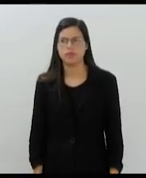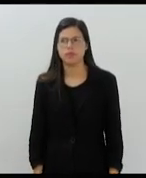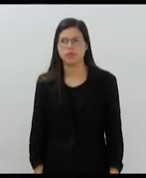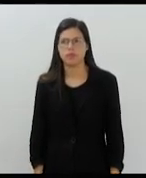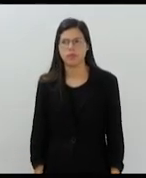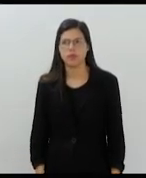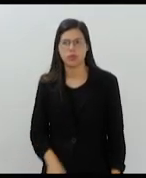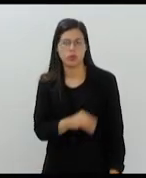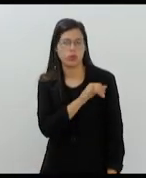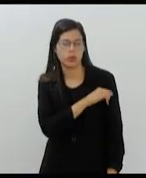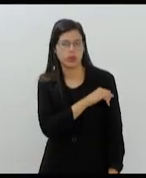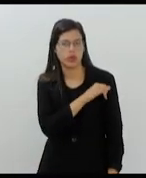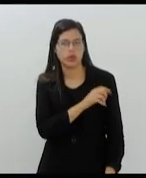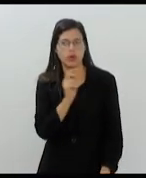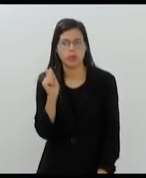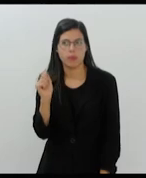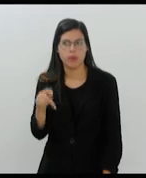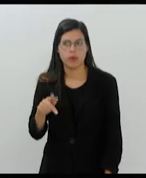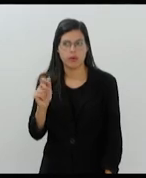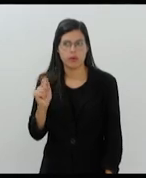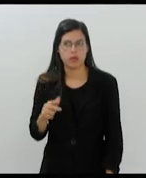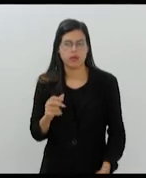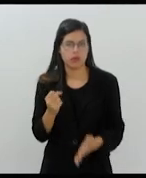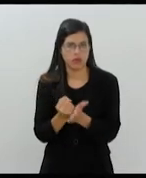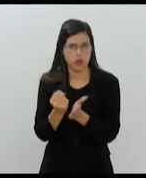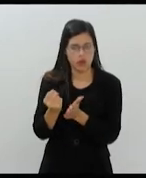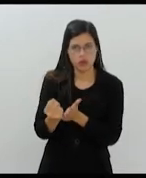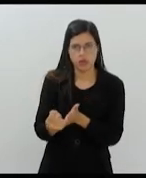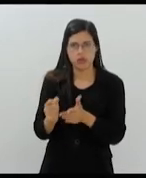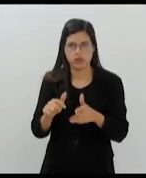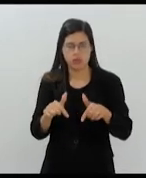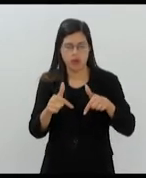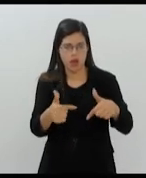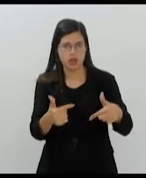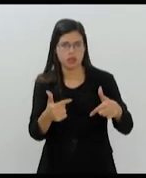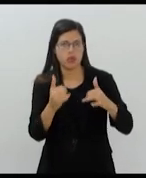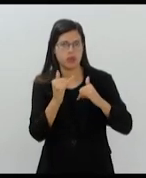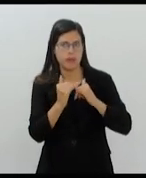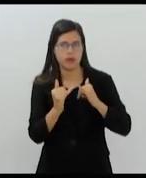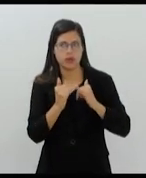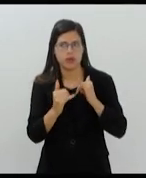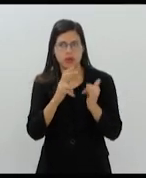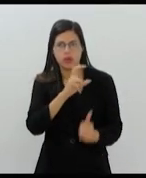E o Rio Previdência está contratando uma operação de aproximadamente